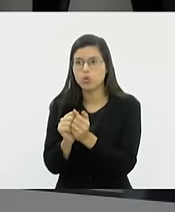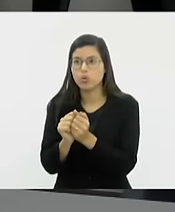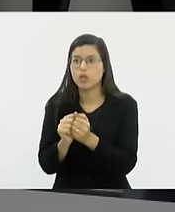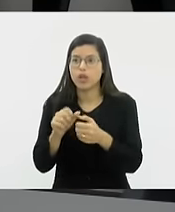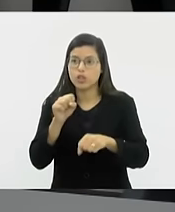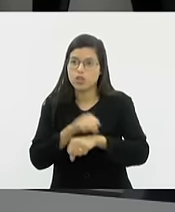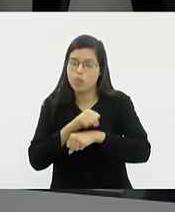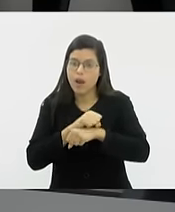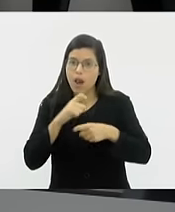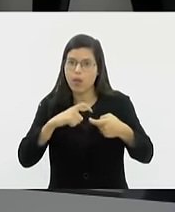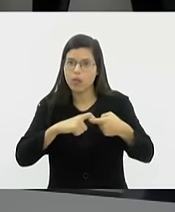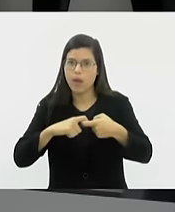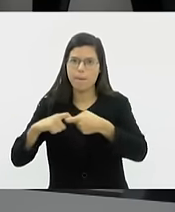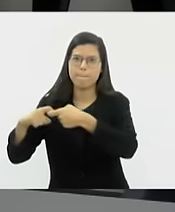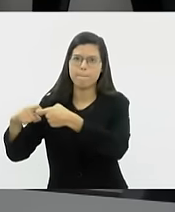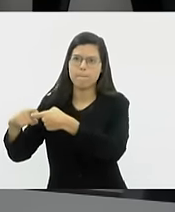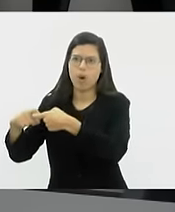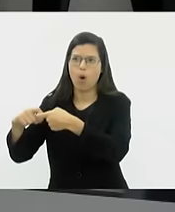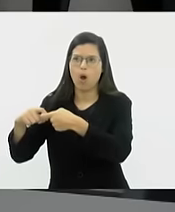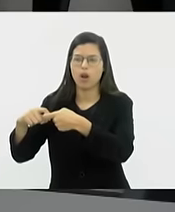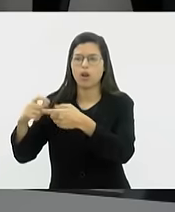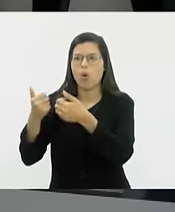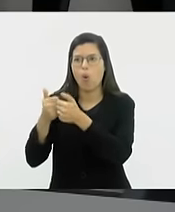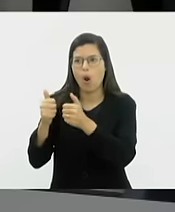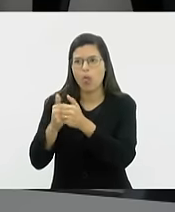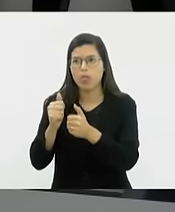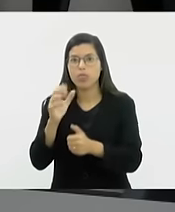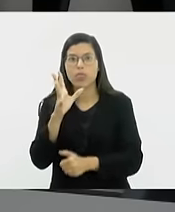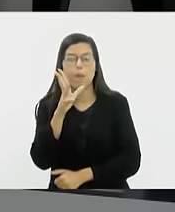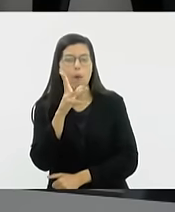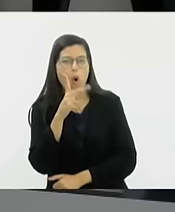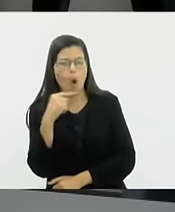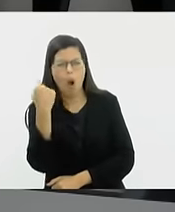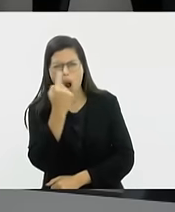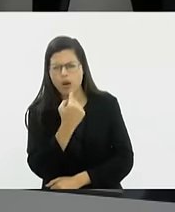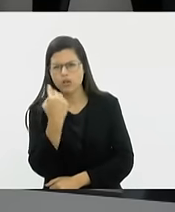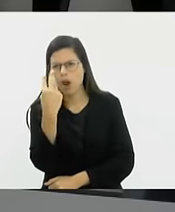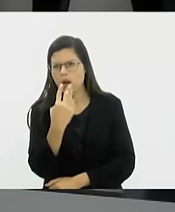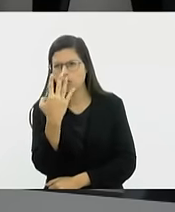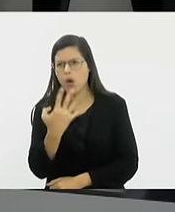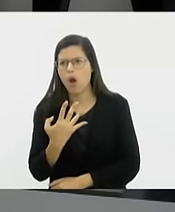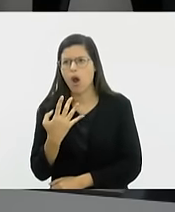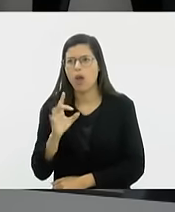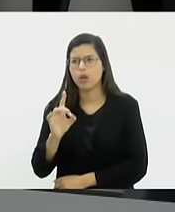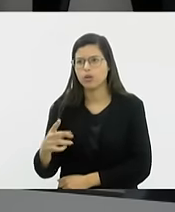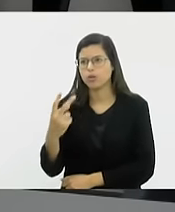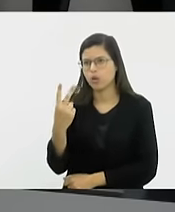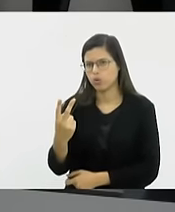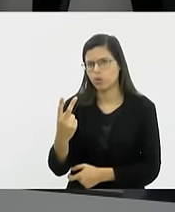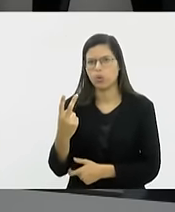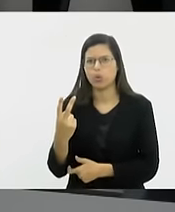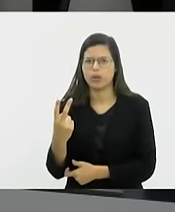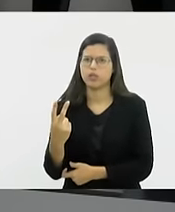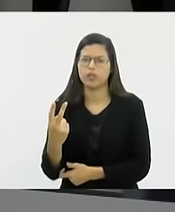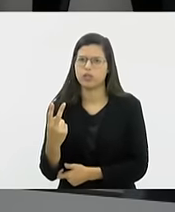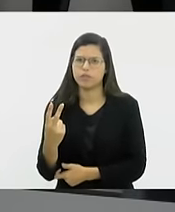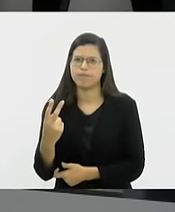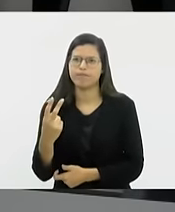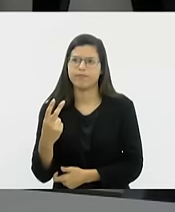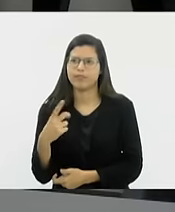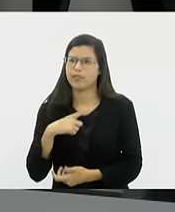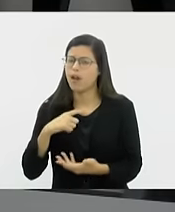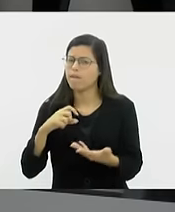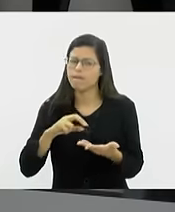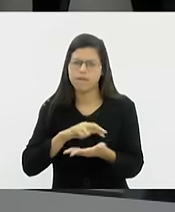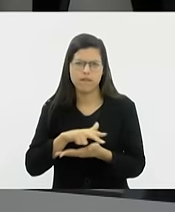um ônibus. Demorou horas e horas e horas para voltar e pegar mais um. Foram só dois. Tinham diversos. Diversos. Nós fomos